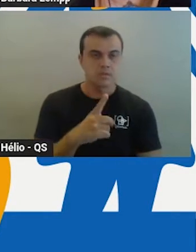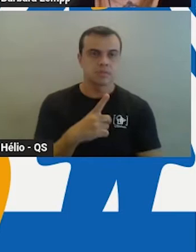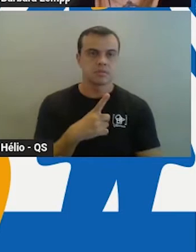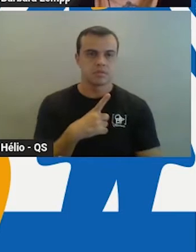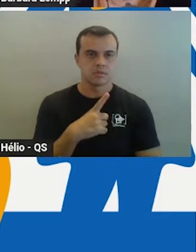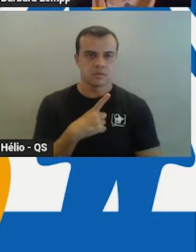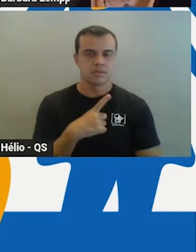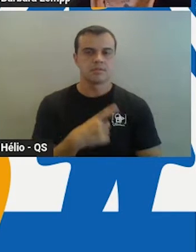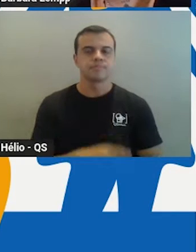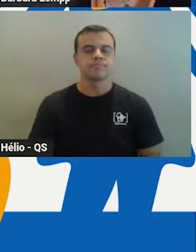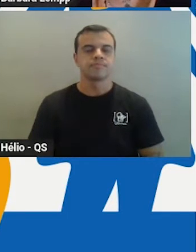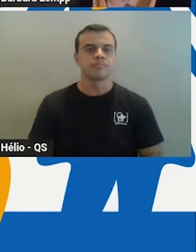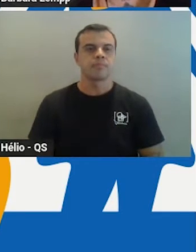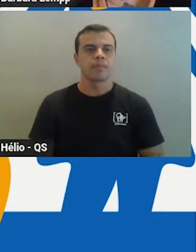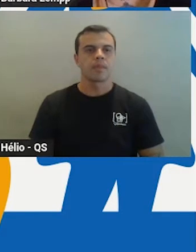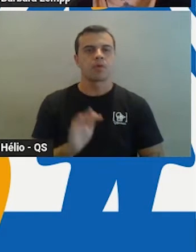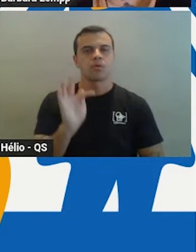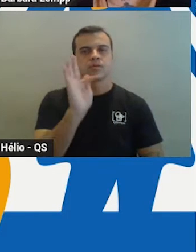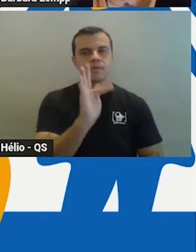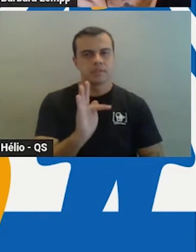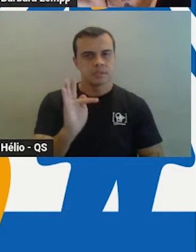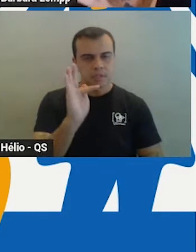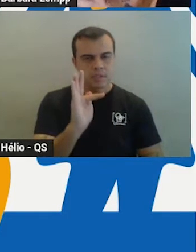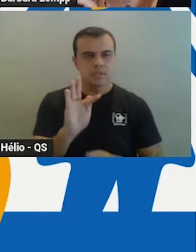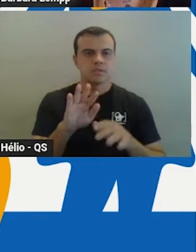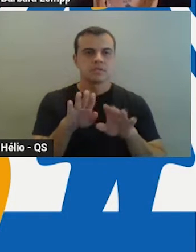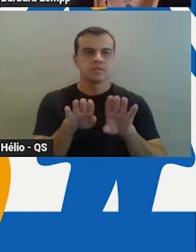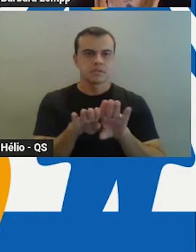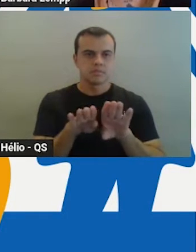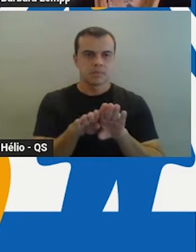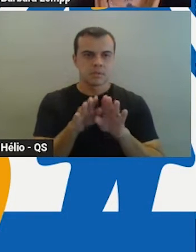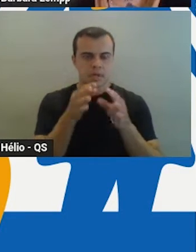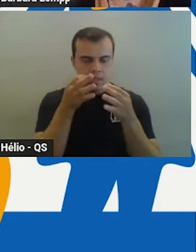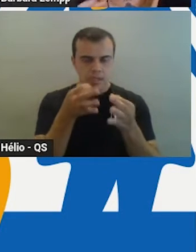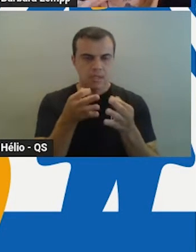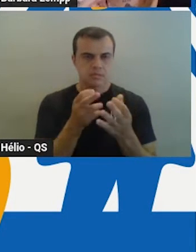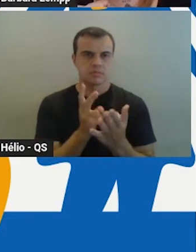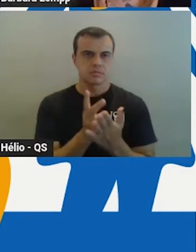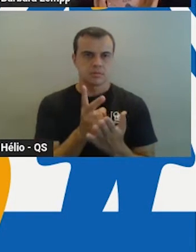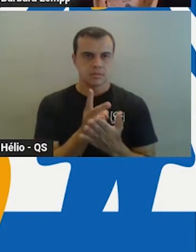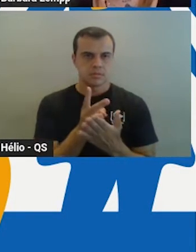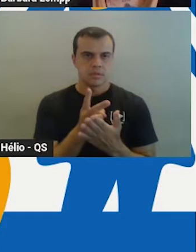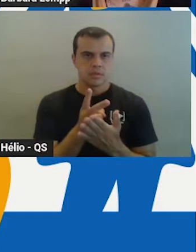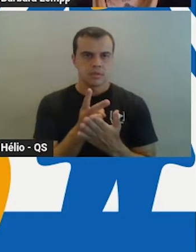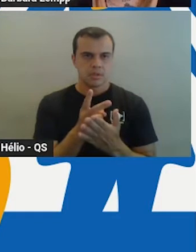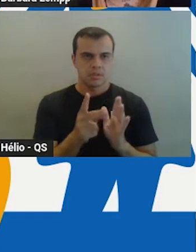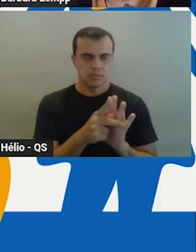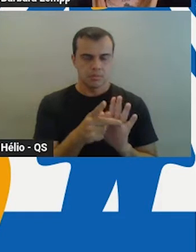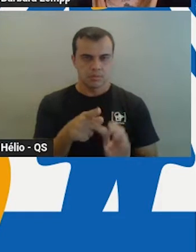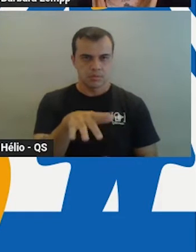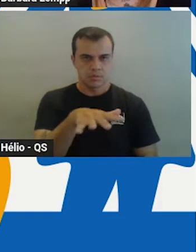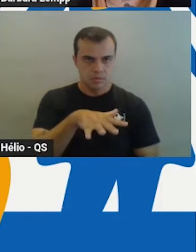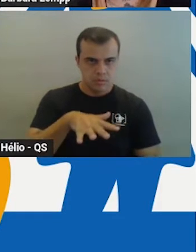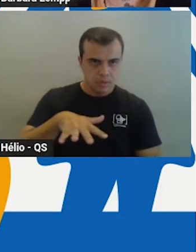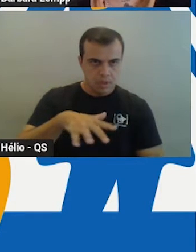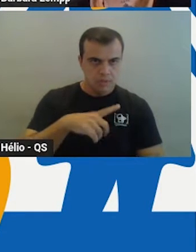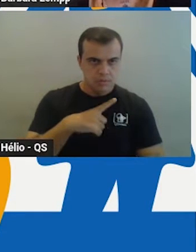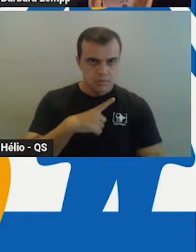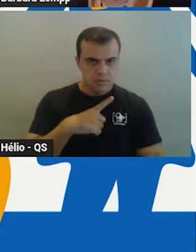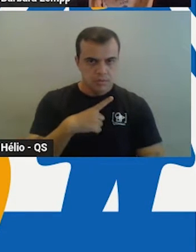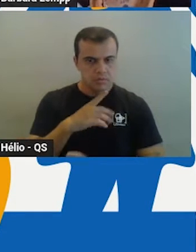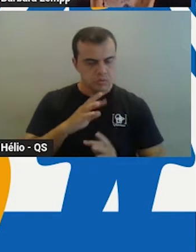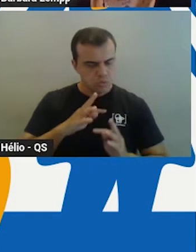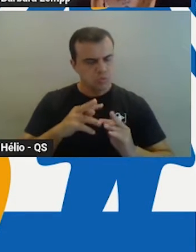deficiência. As universidades também, que estão atentos para esses órgãos, né, para que